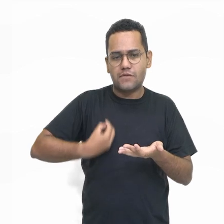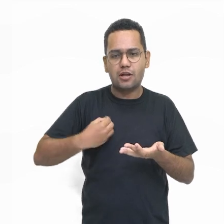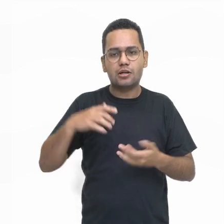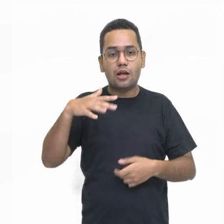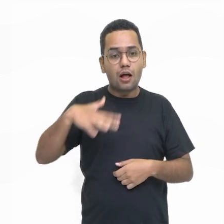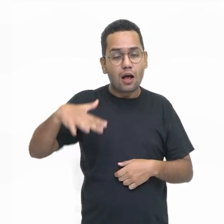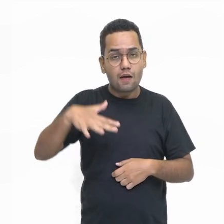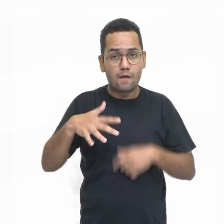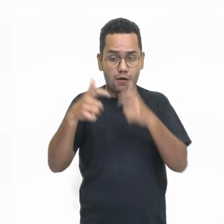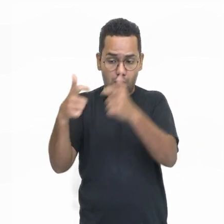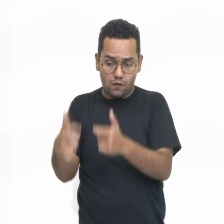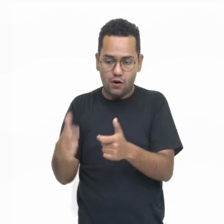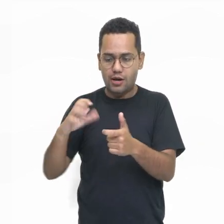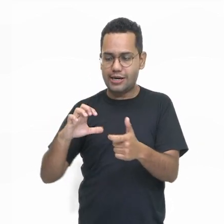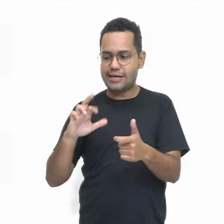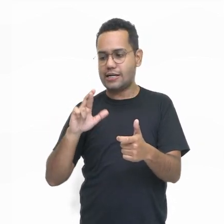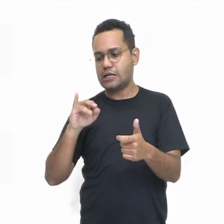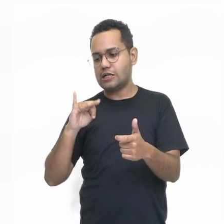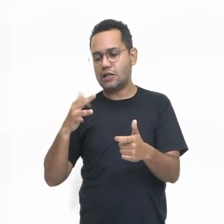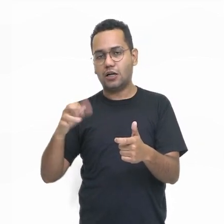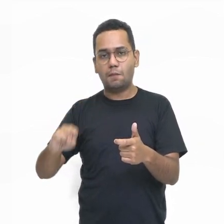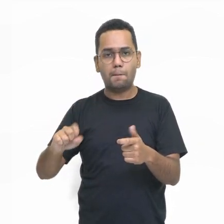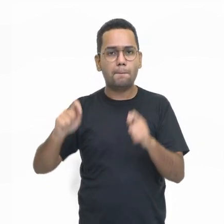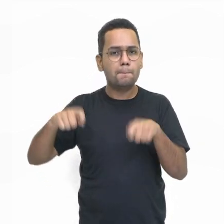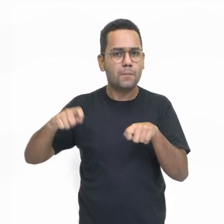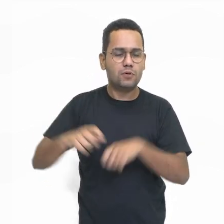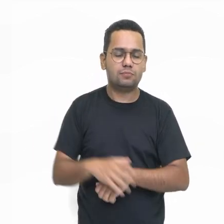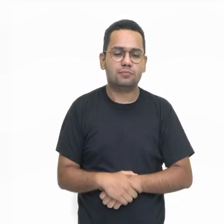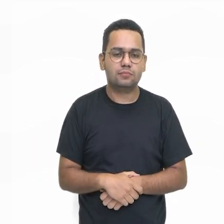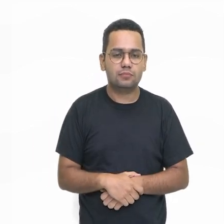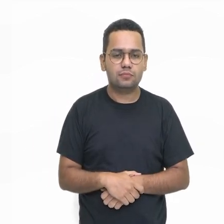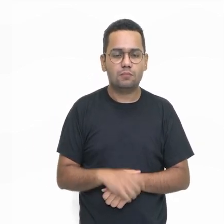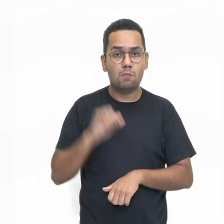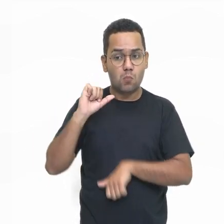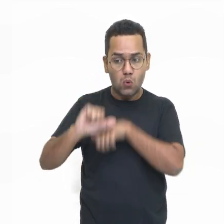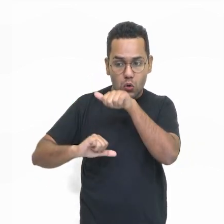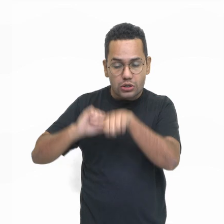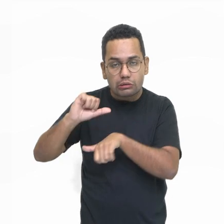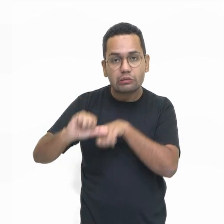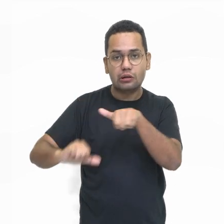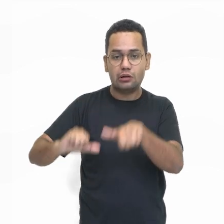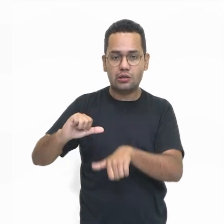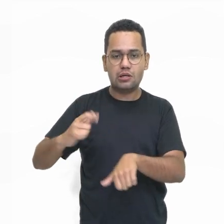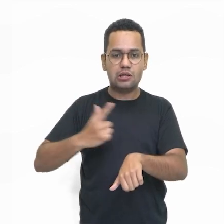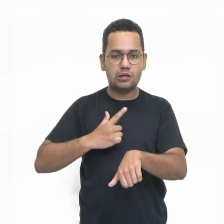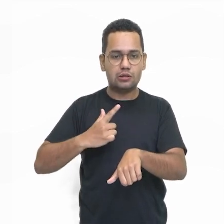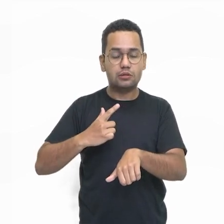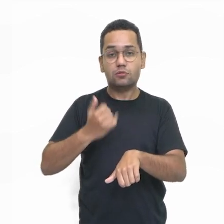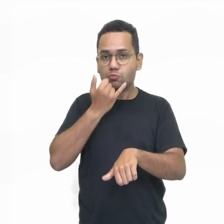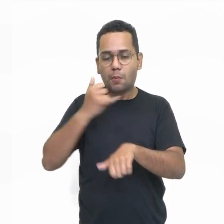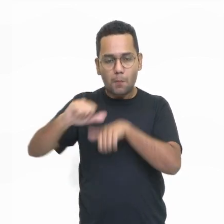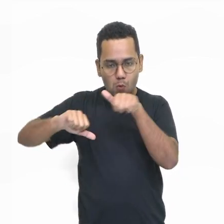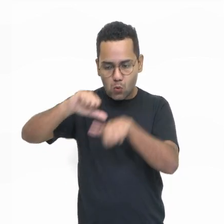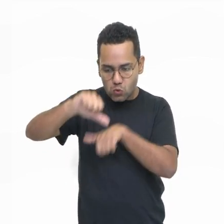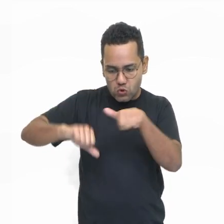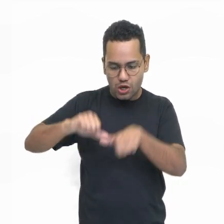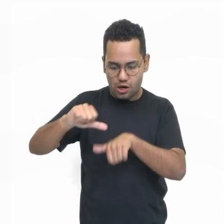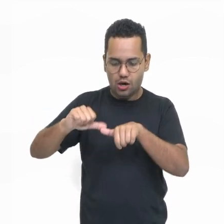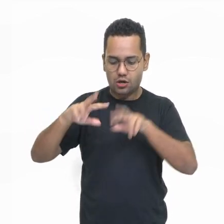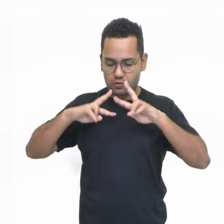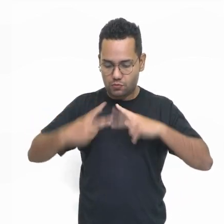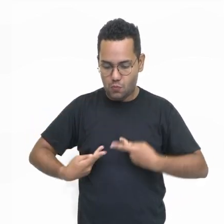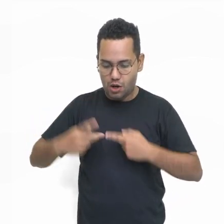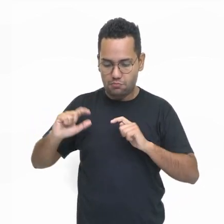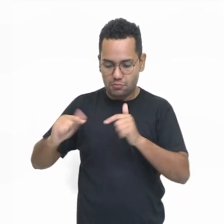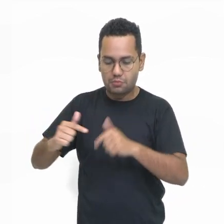críticas, quer dizer que áreas que podem sofrer mudanças muito drásticas devido à ação, mais uma vez, à ação